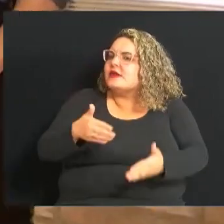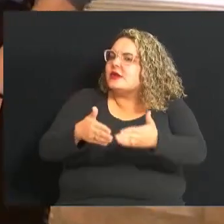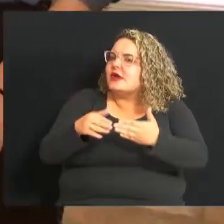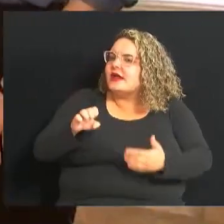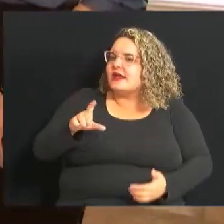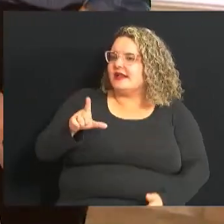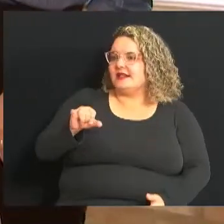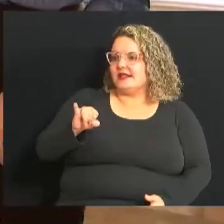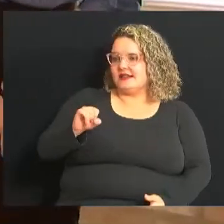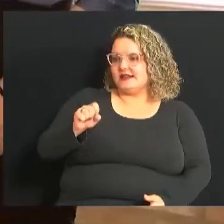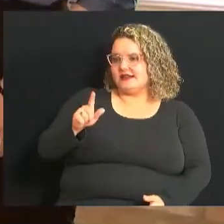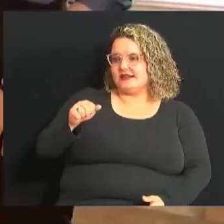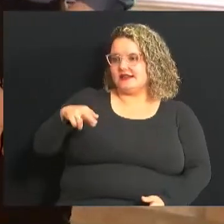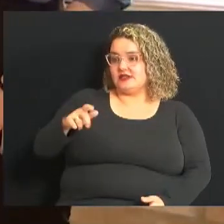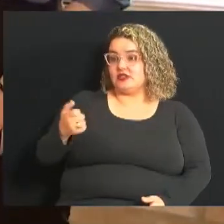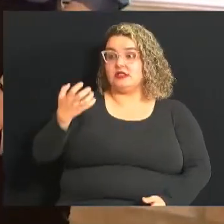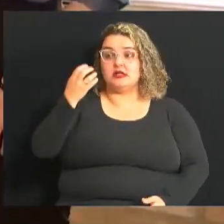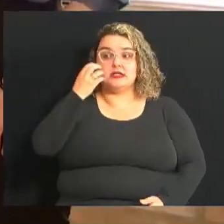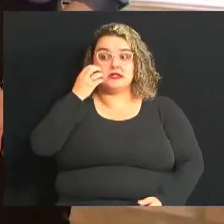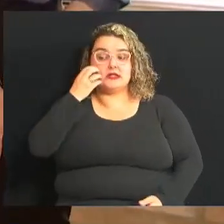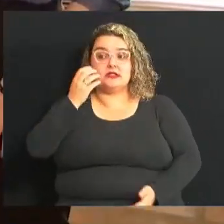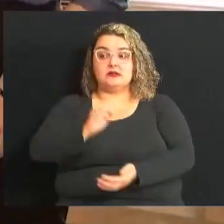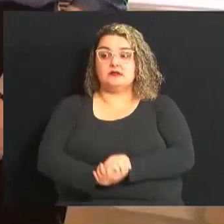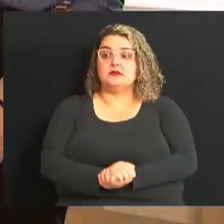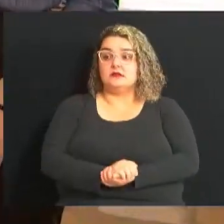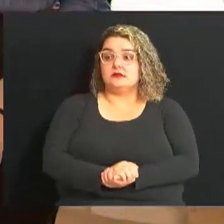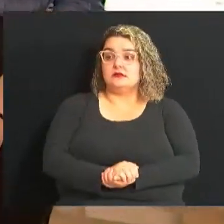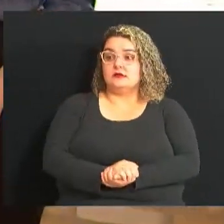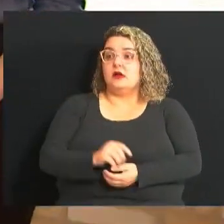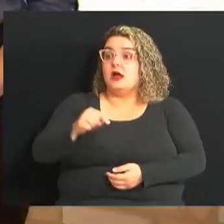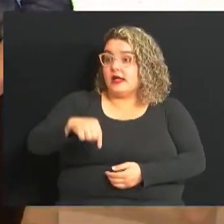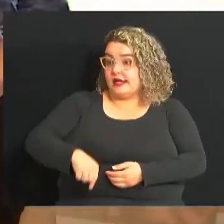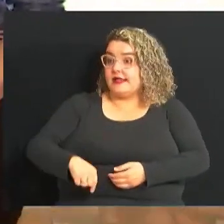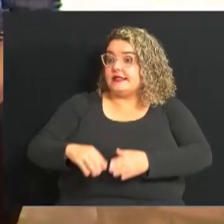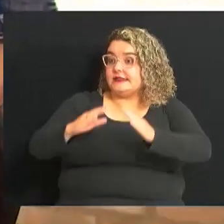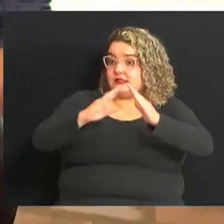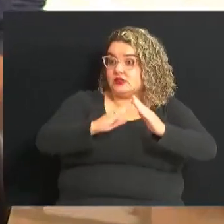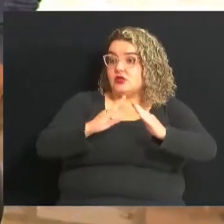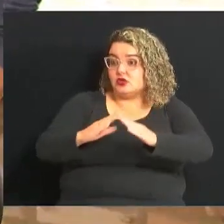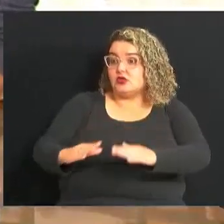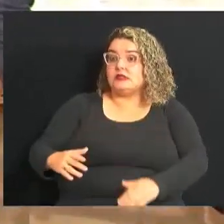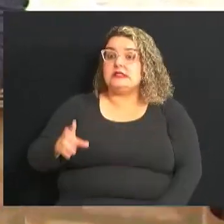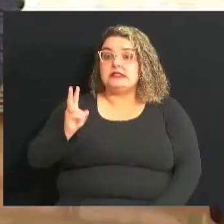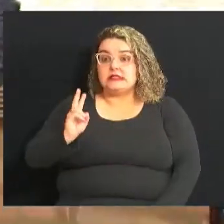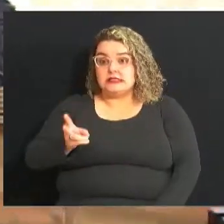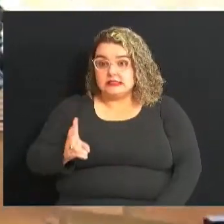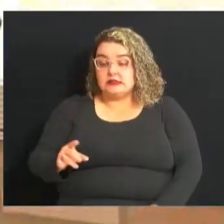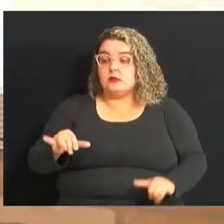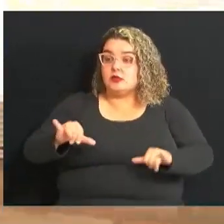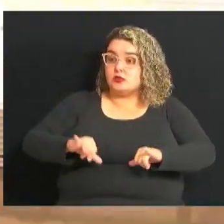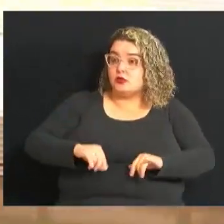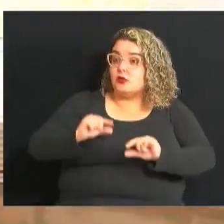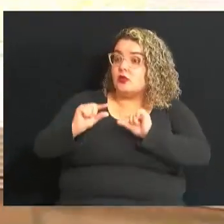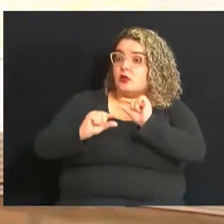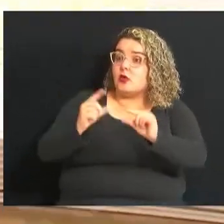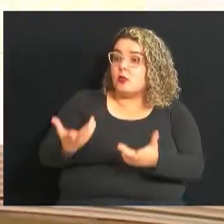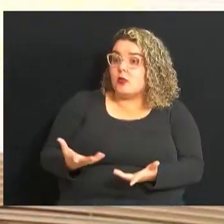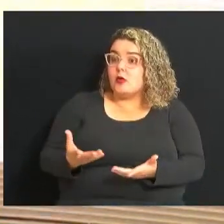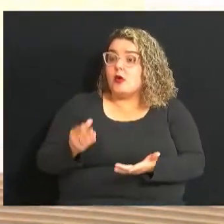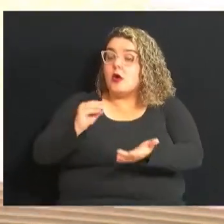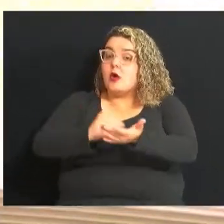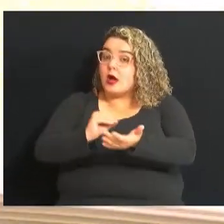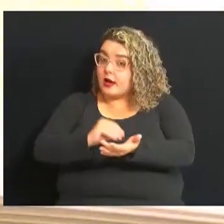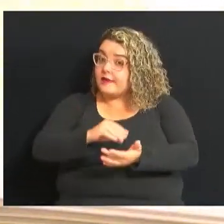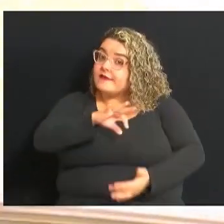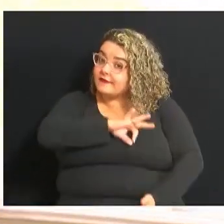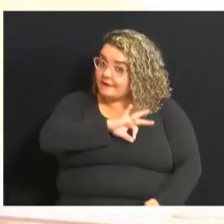Elisângela. André, esse residencial aqui, os moradores sempre sofreram um pouco com a falta de policiamento,